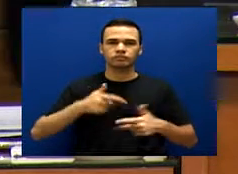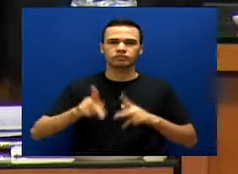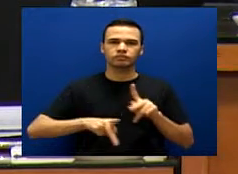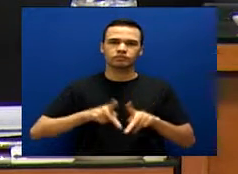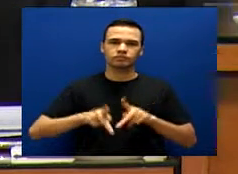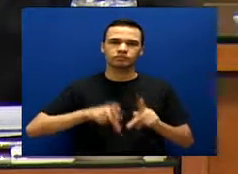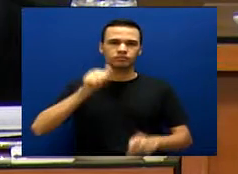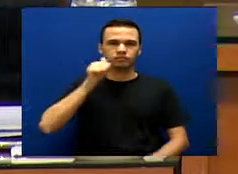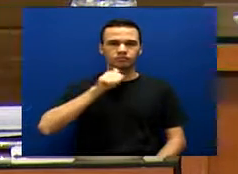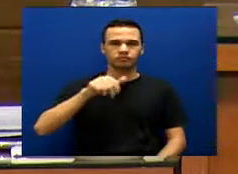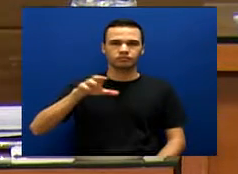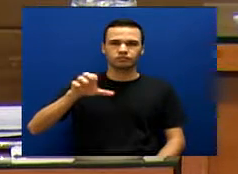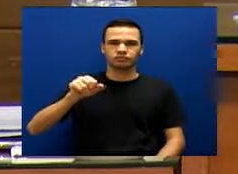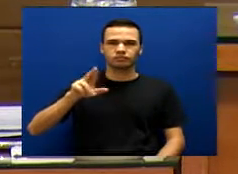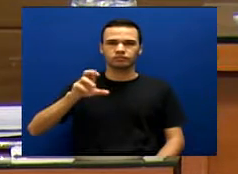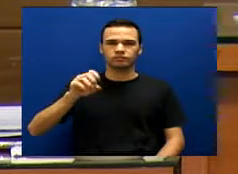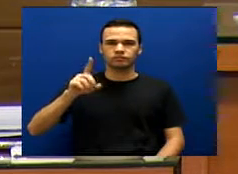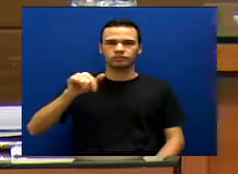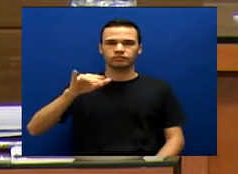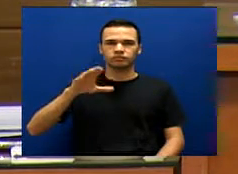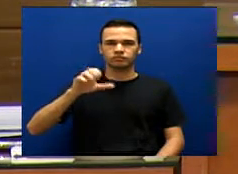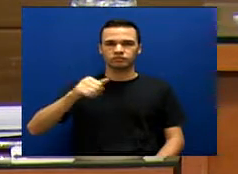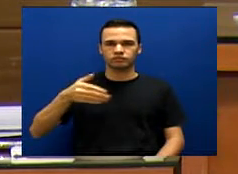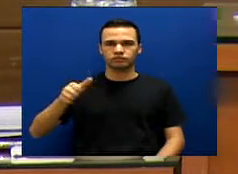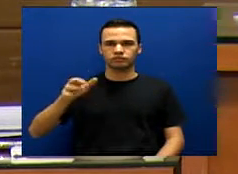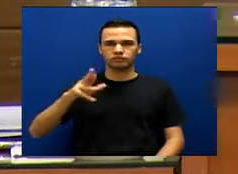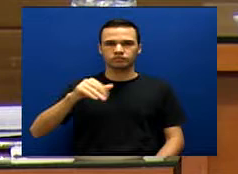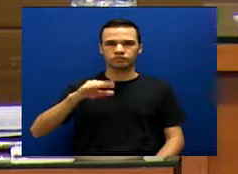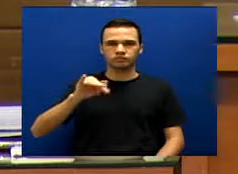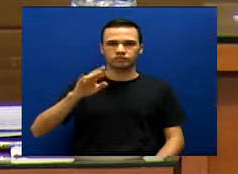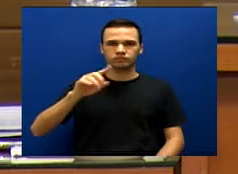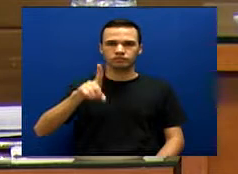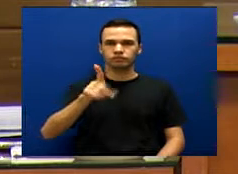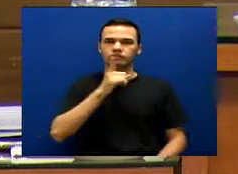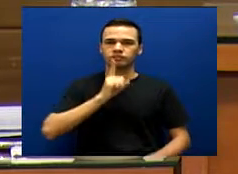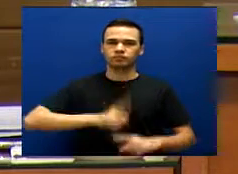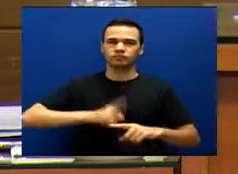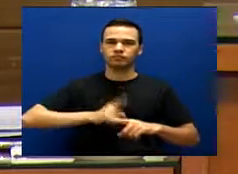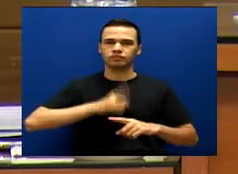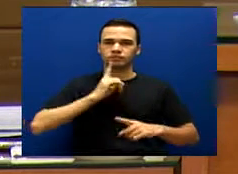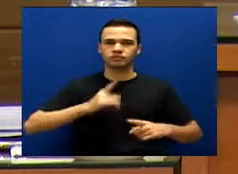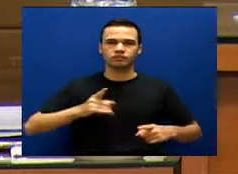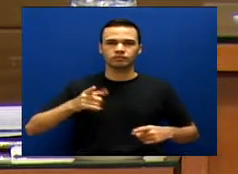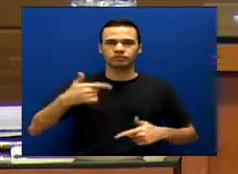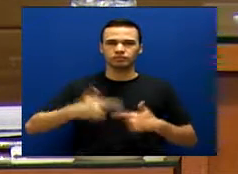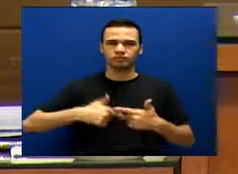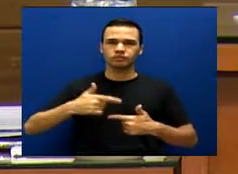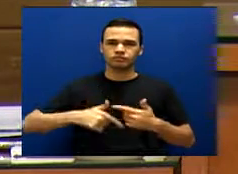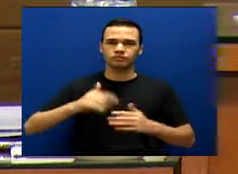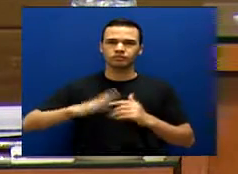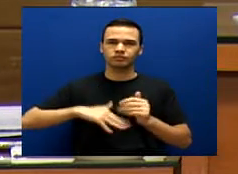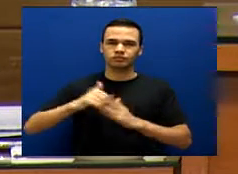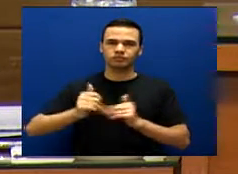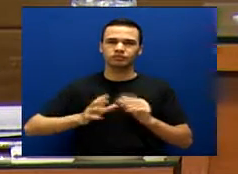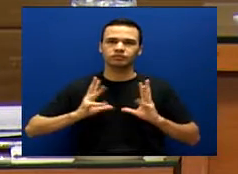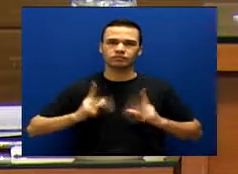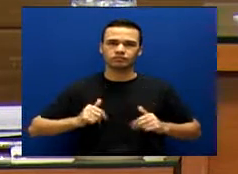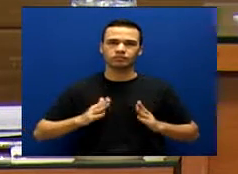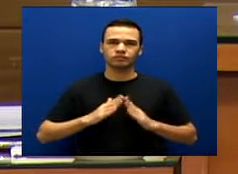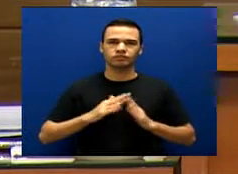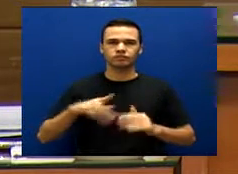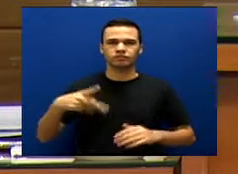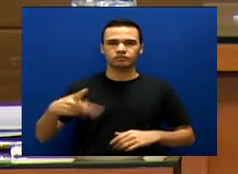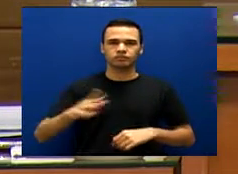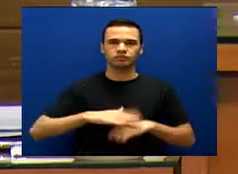servidora municipal Carolina Camargo Rafard, pela exemplar trabalho e dedicação durante o período de requisição da Santa Casa, o vereador JP